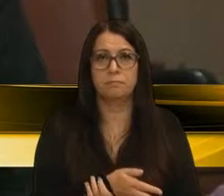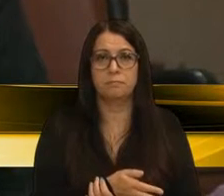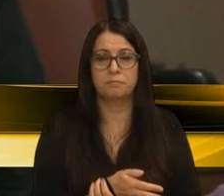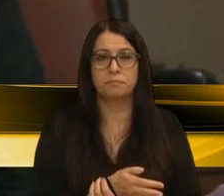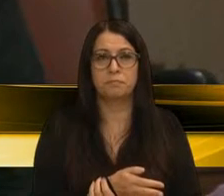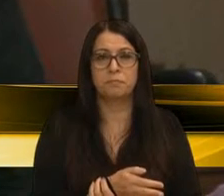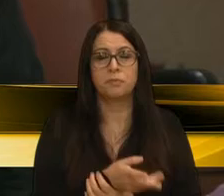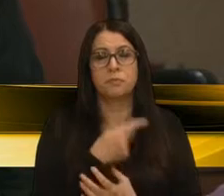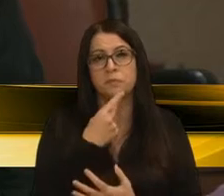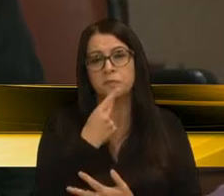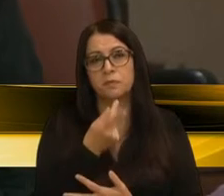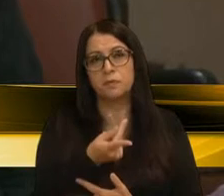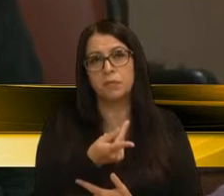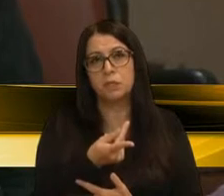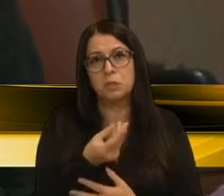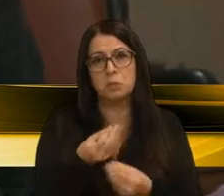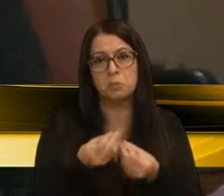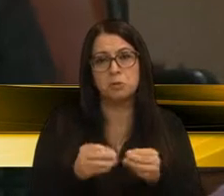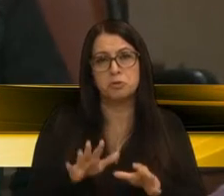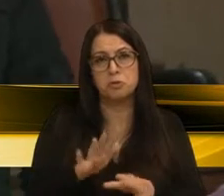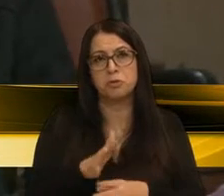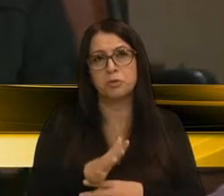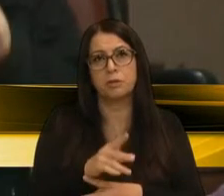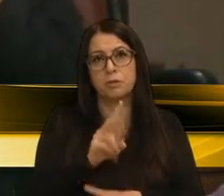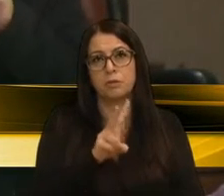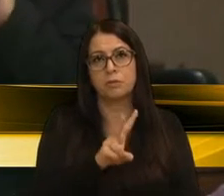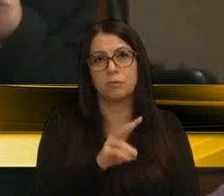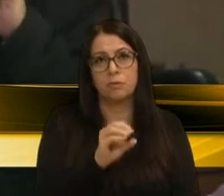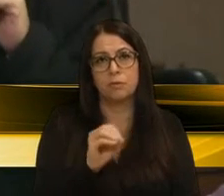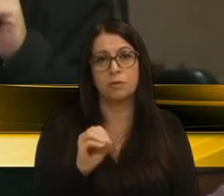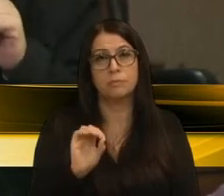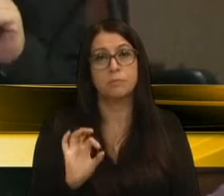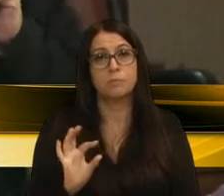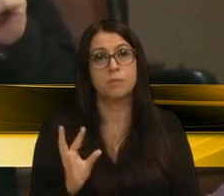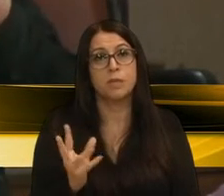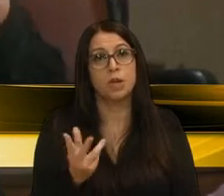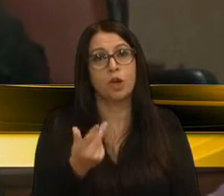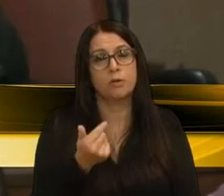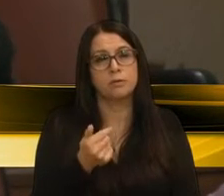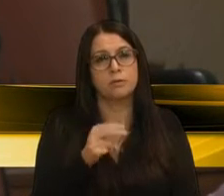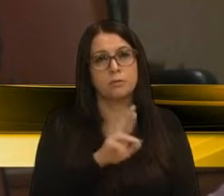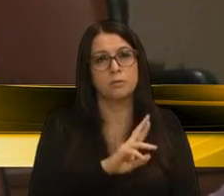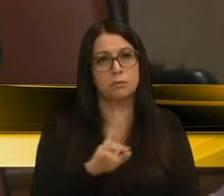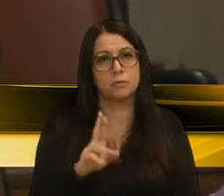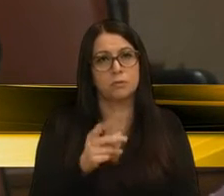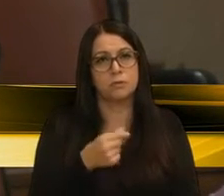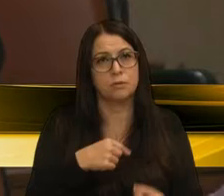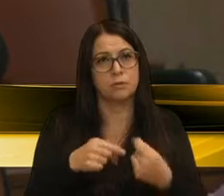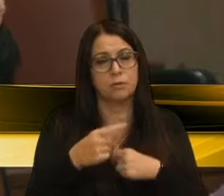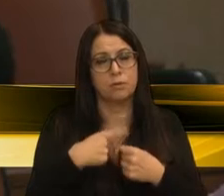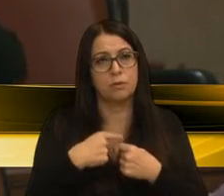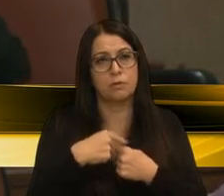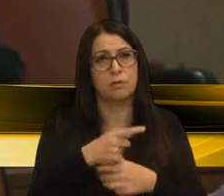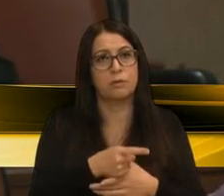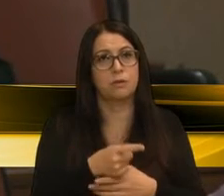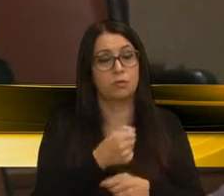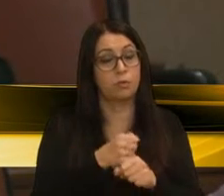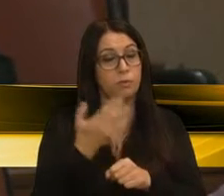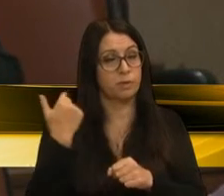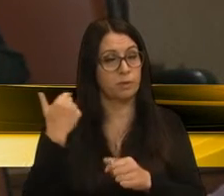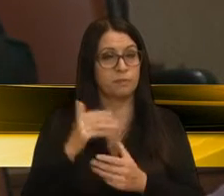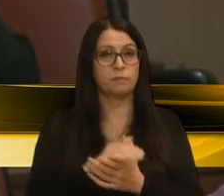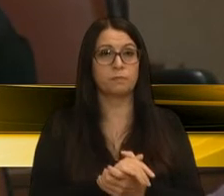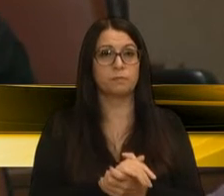Por baixo, se falava num prejuízo de mais de 200 milhões de reais na economia da cidade no ano